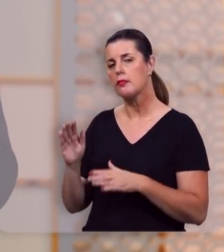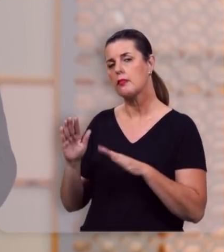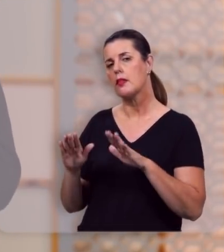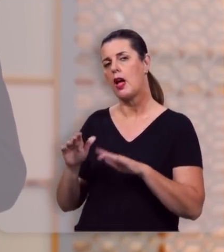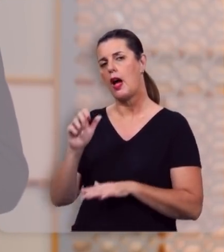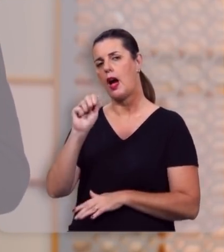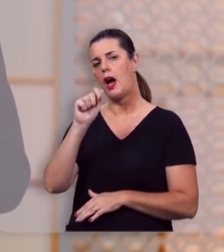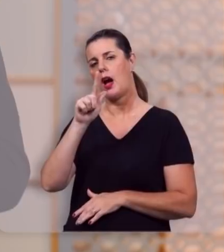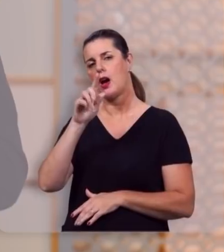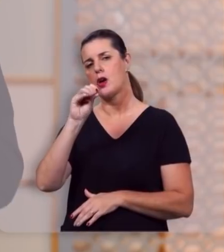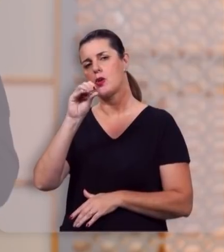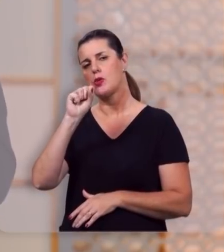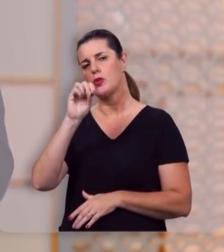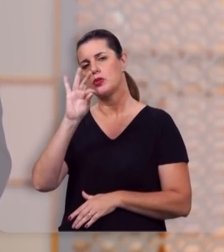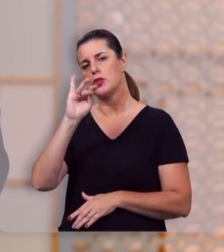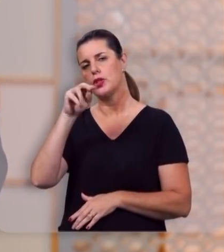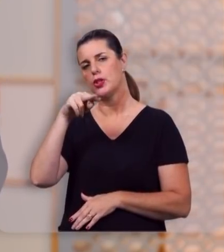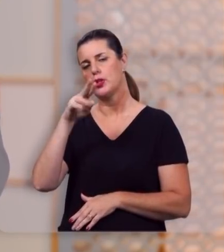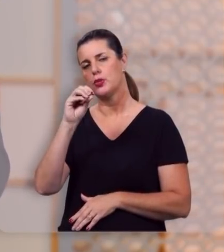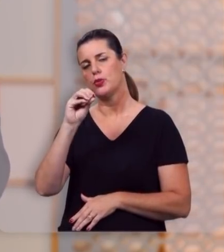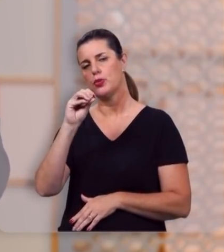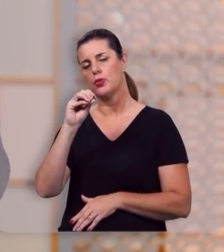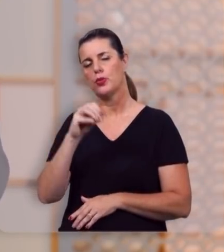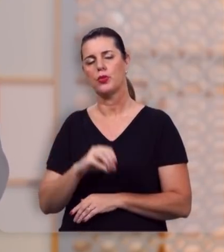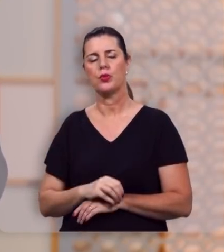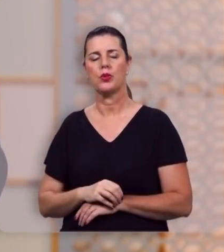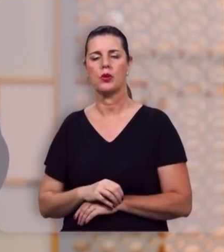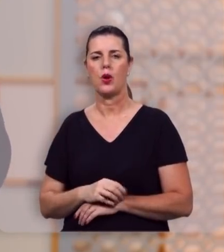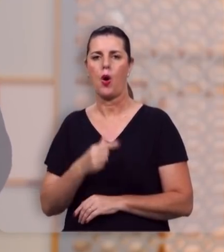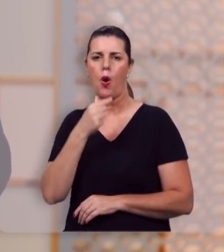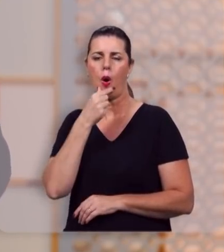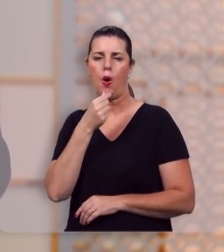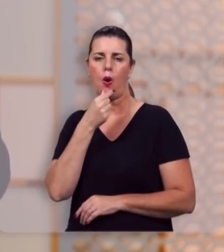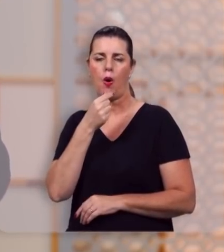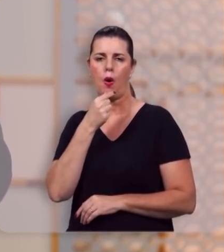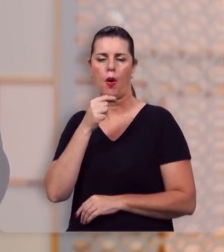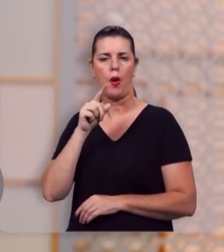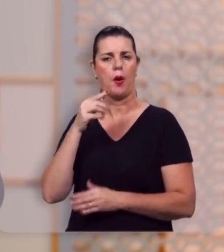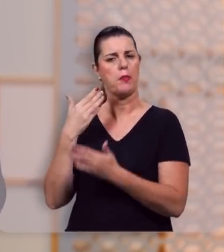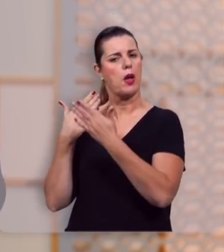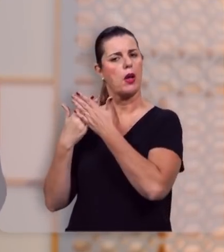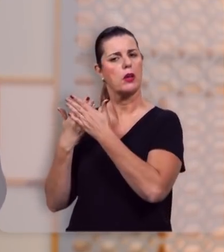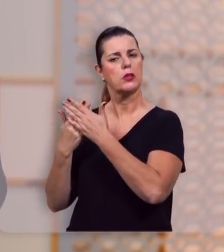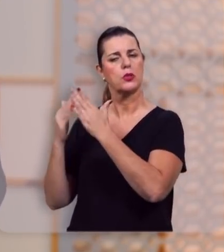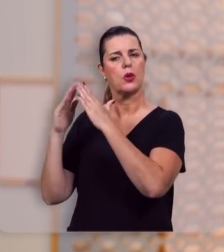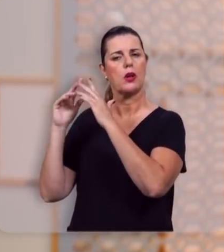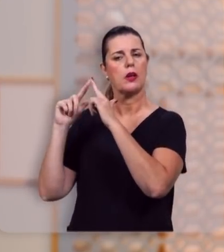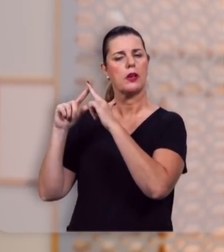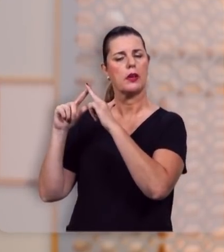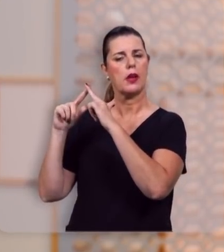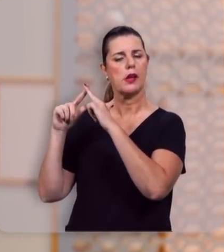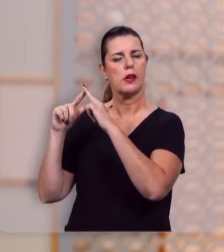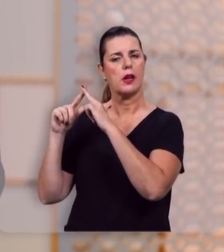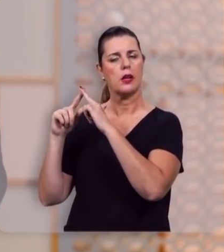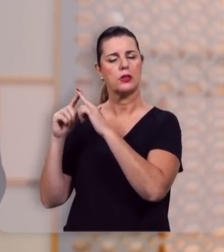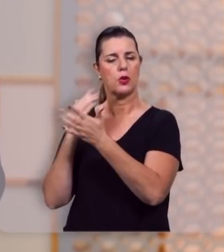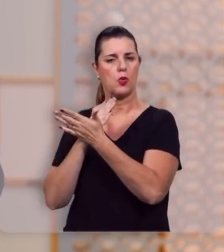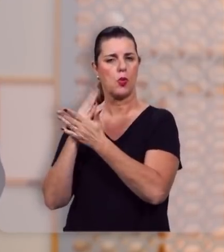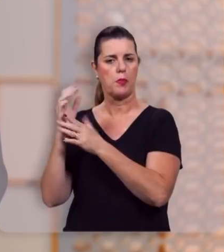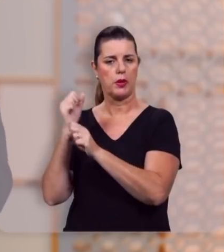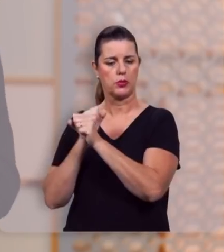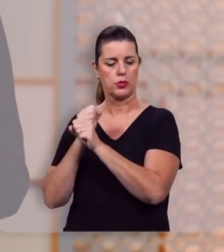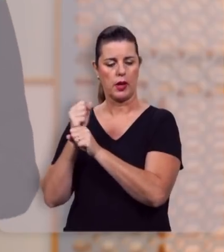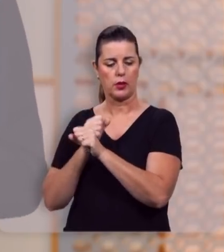Agostinho de Hipona, que foi um dos expoentes da história da igreja nos primeiros